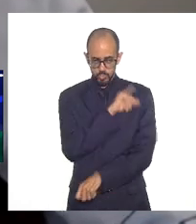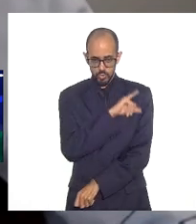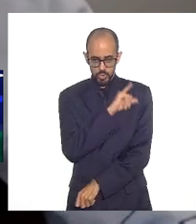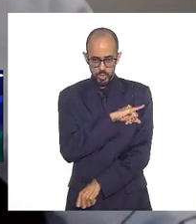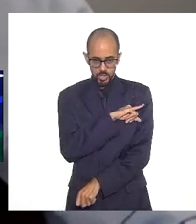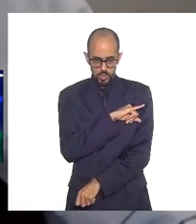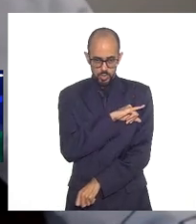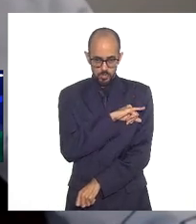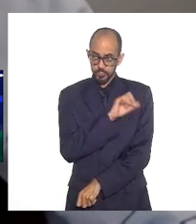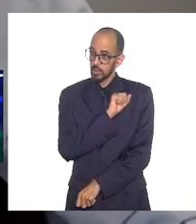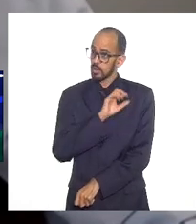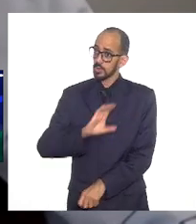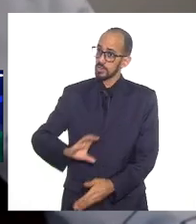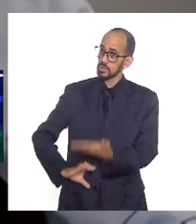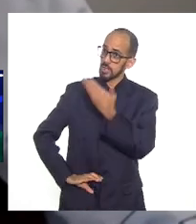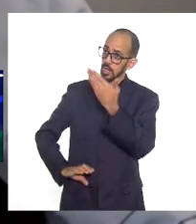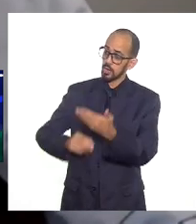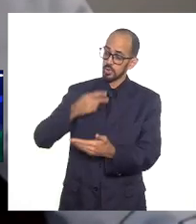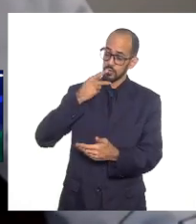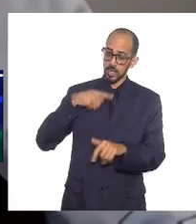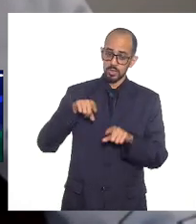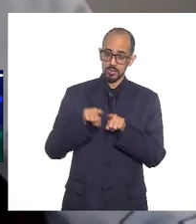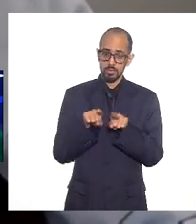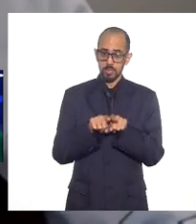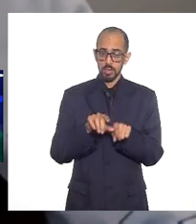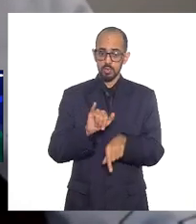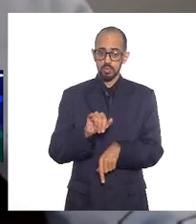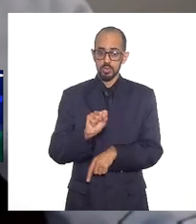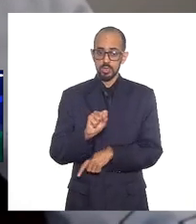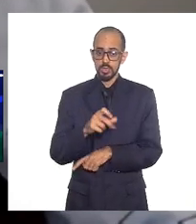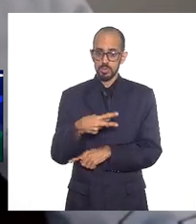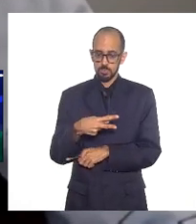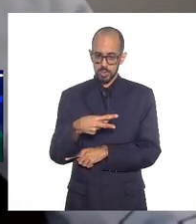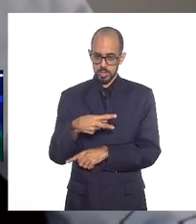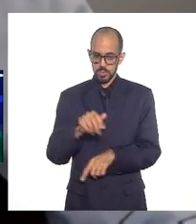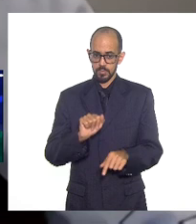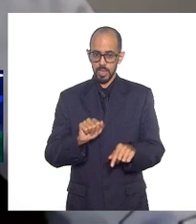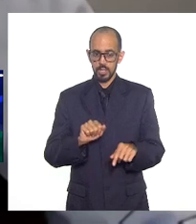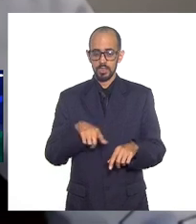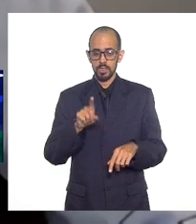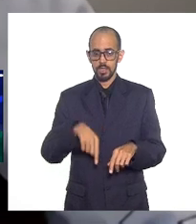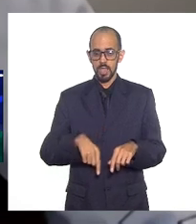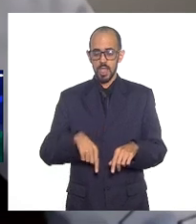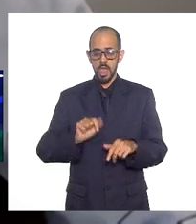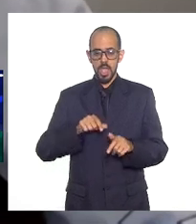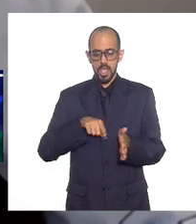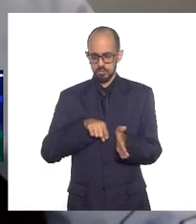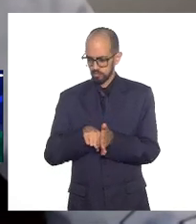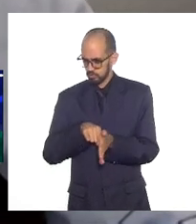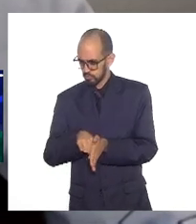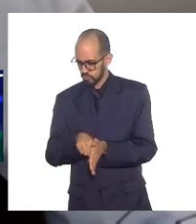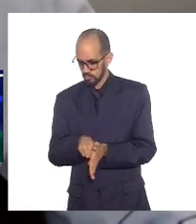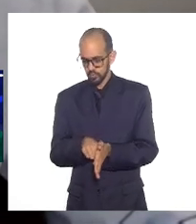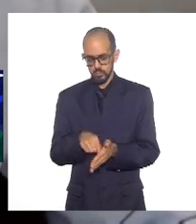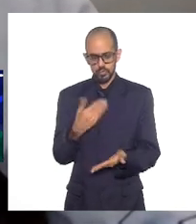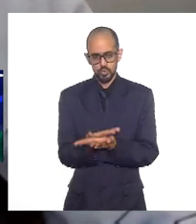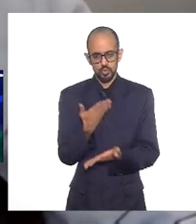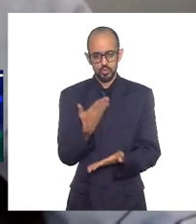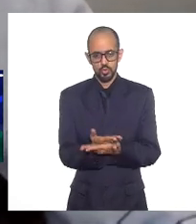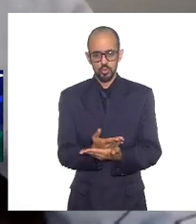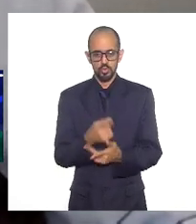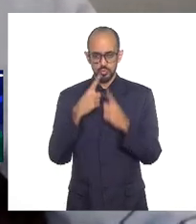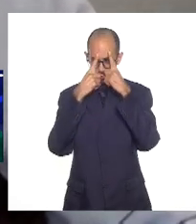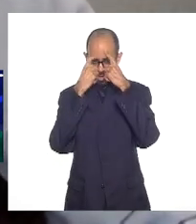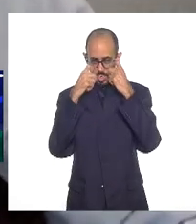falando do Instituto de Segurança Pública do ISP, que é uma entidade oficial de mapeamento e estudos sobre os indicadores de violência no nosso Estado. Por isso,